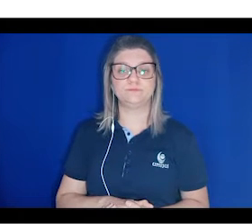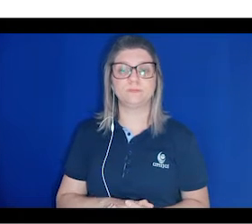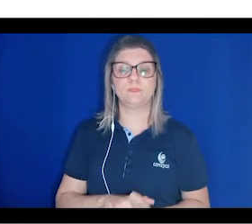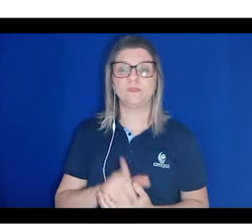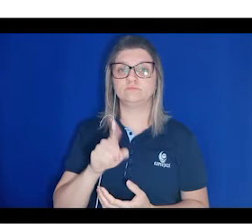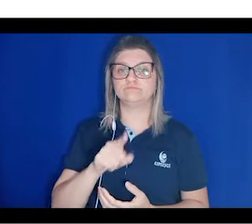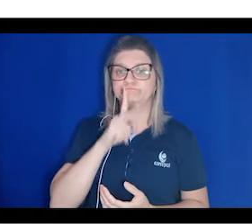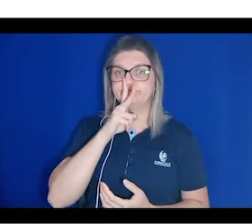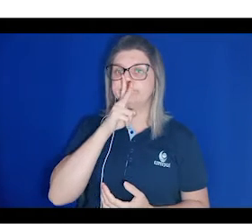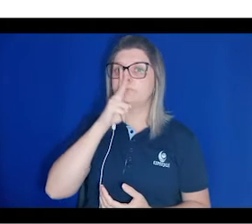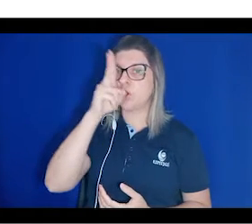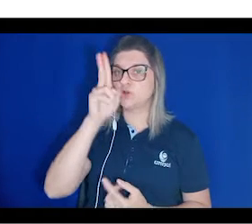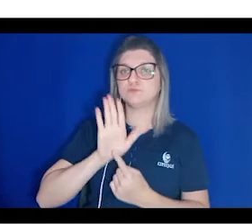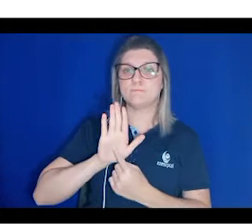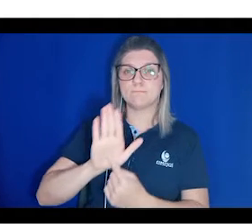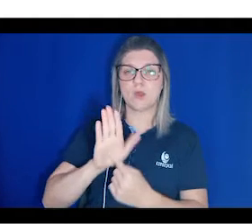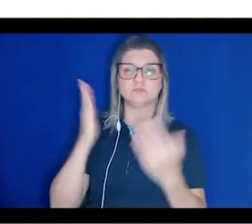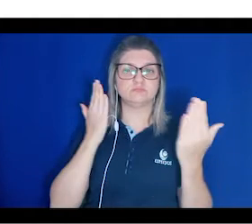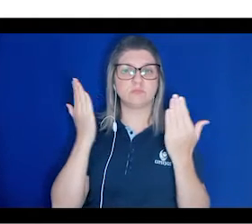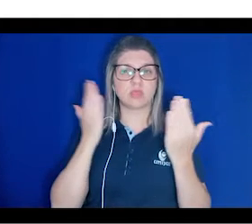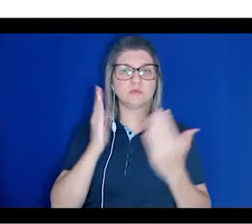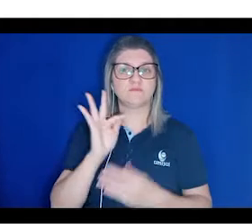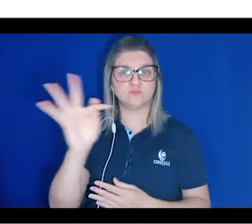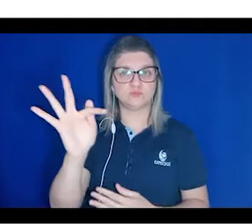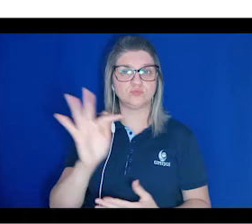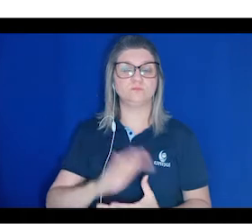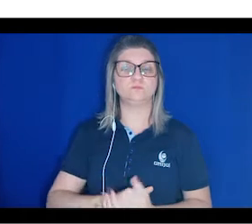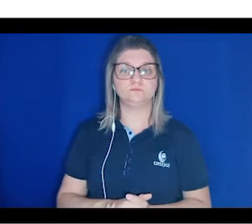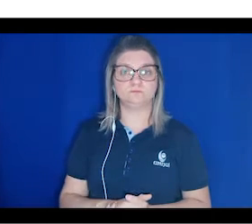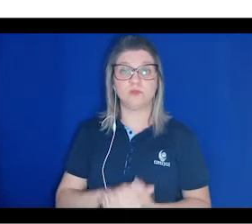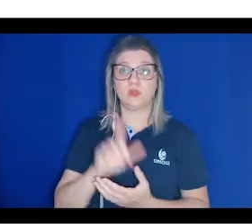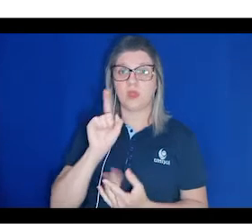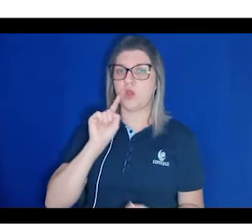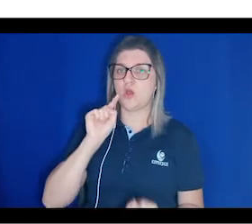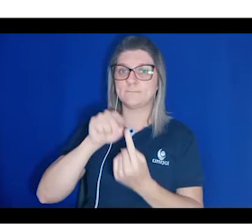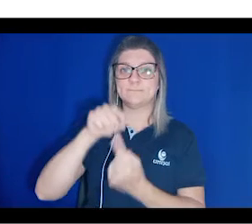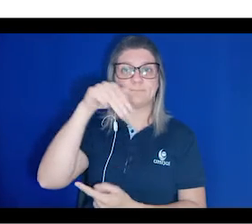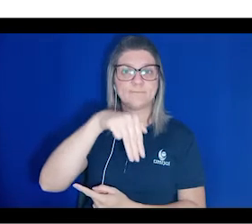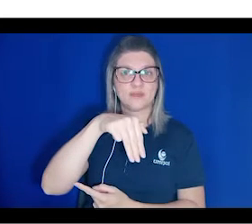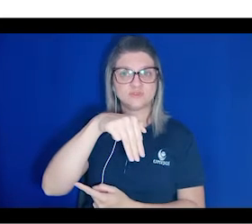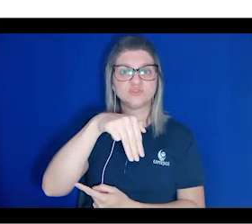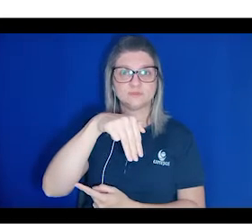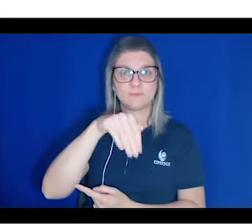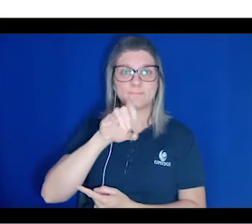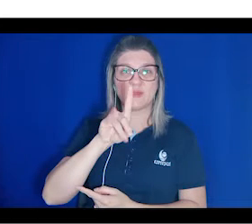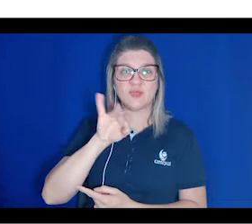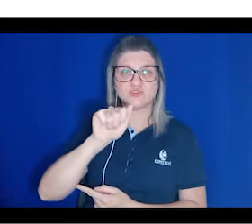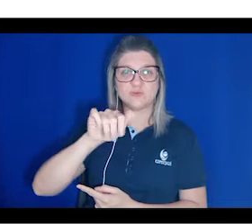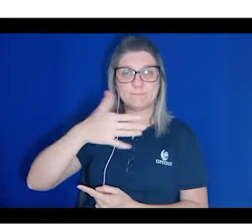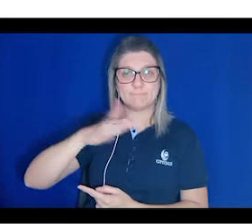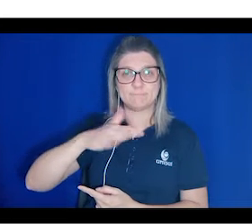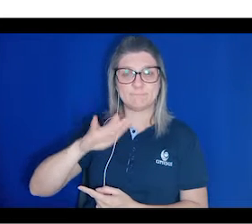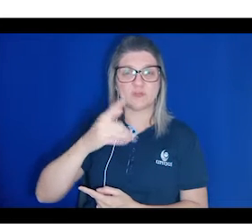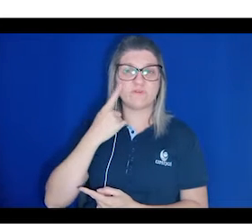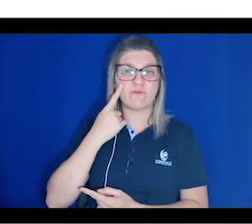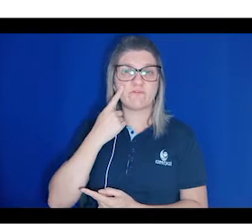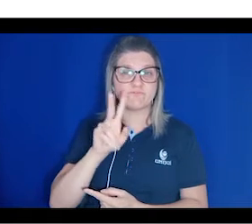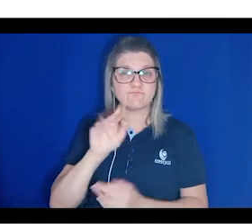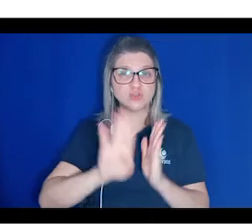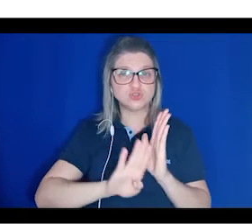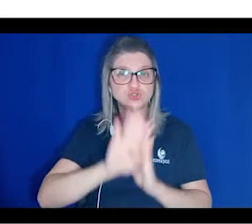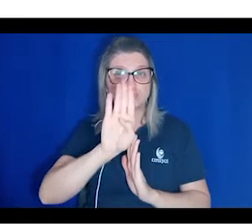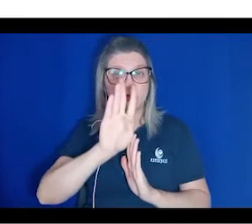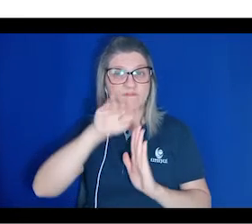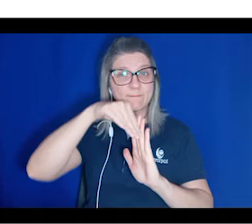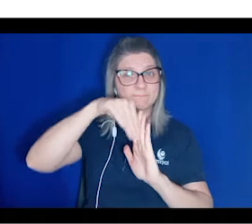É um poderoso indicador de tendências. Esse é o principal objetivo das médias, indicar se uma ação vai subir ou